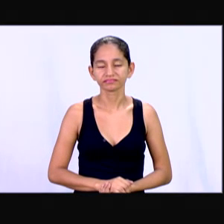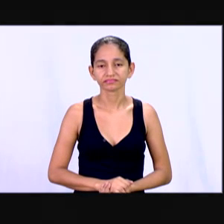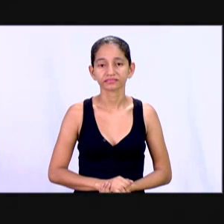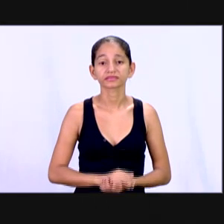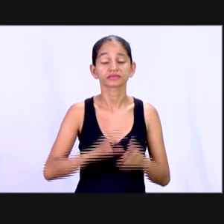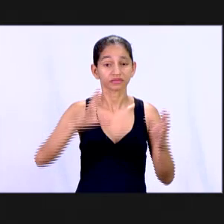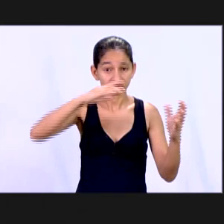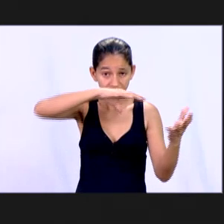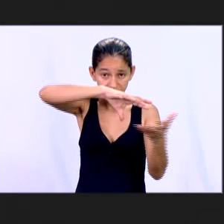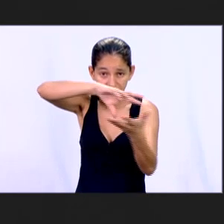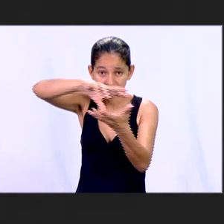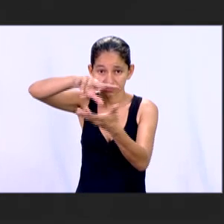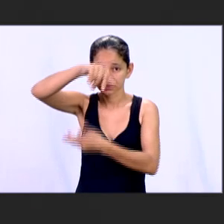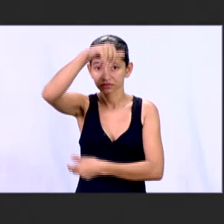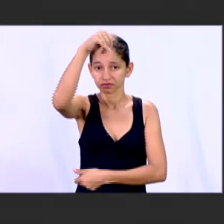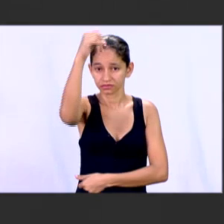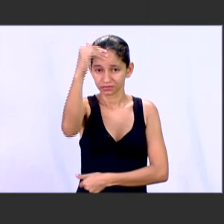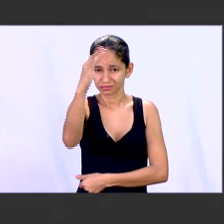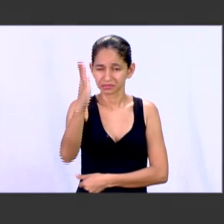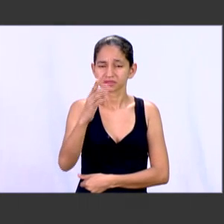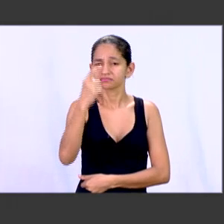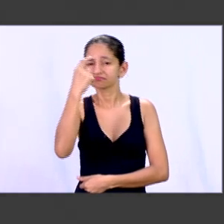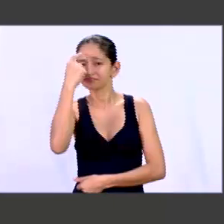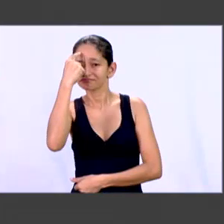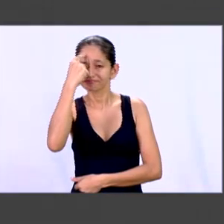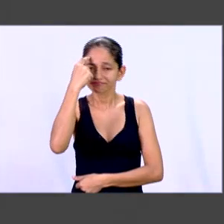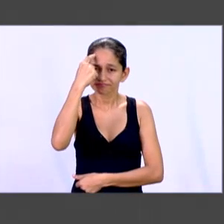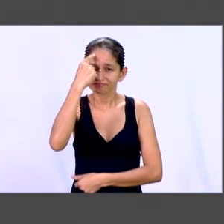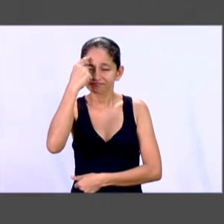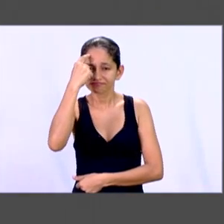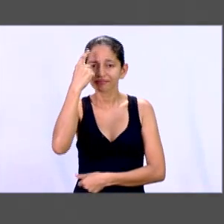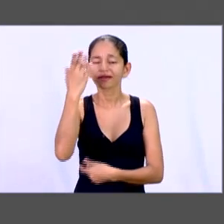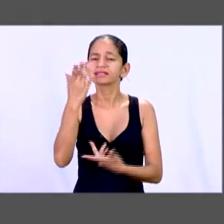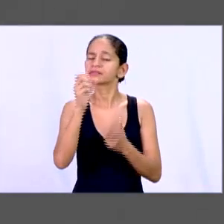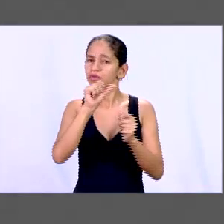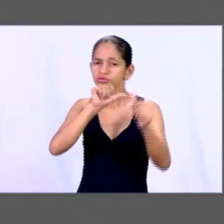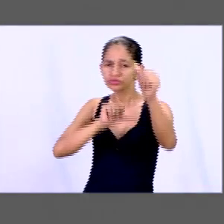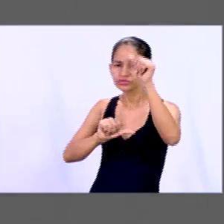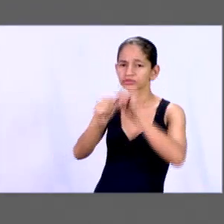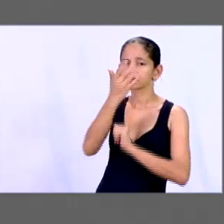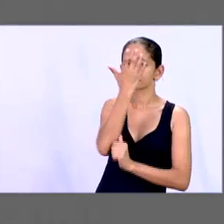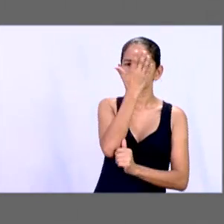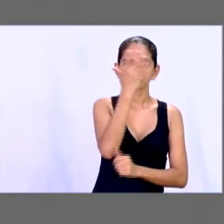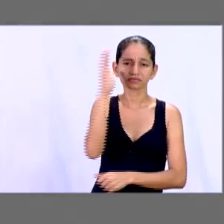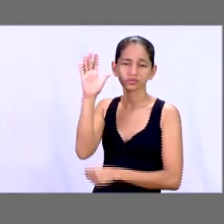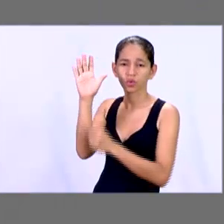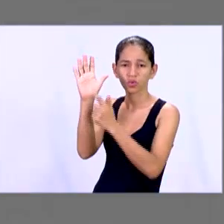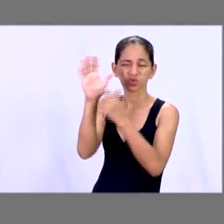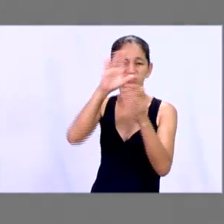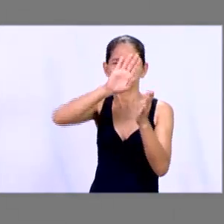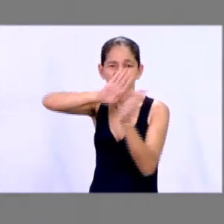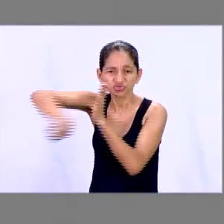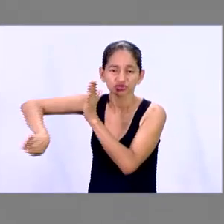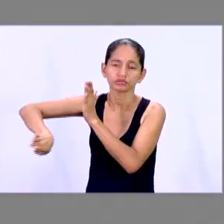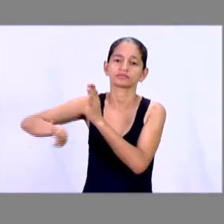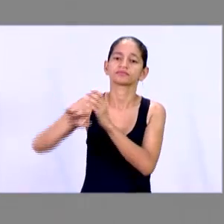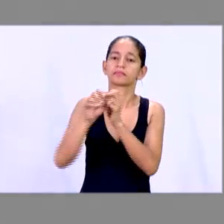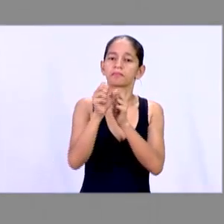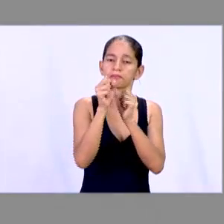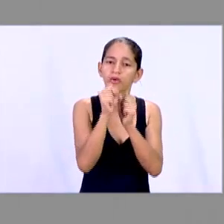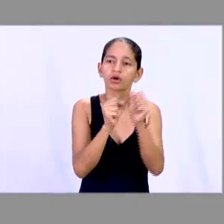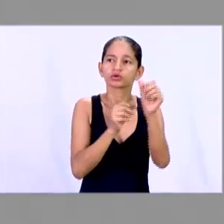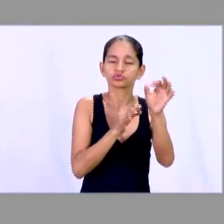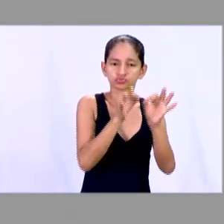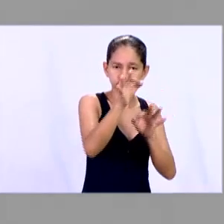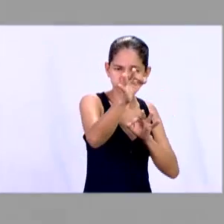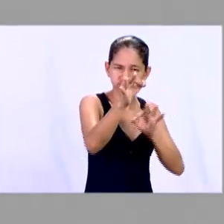Nós, brasileiros, podemos reverter essa cara do Brasil? Nós, brasileiros, podemos pôr em ordem essa